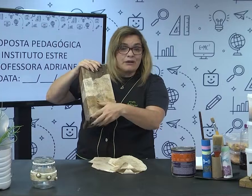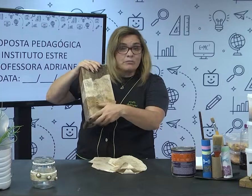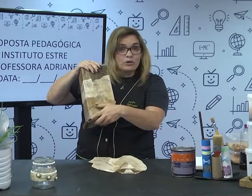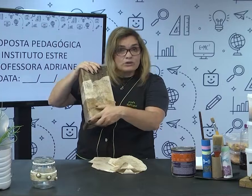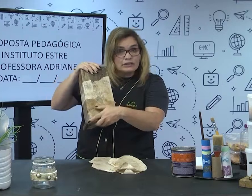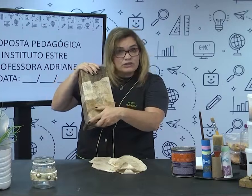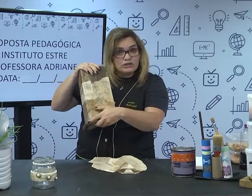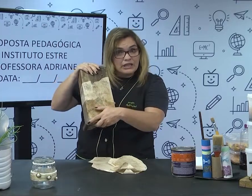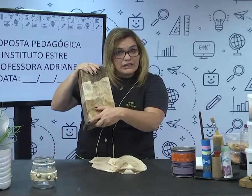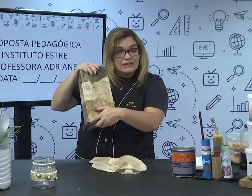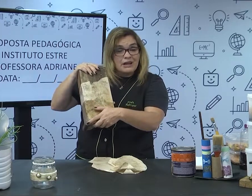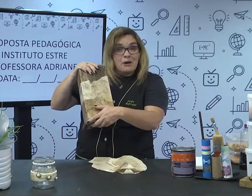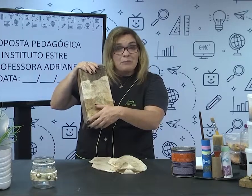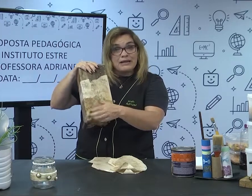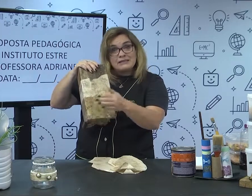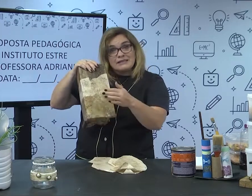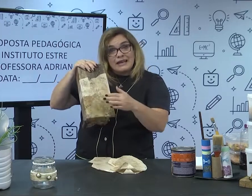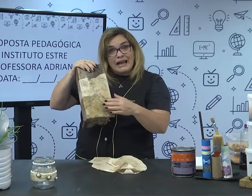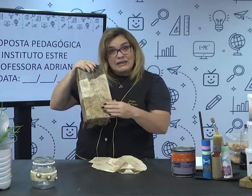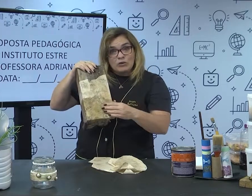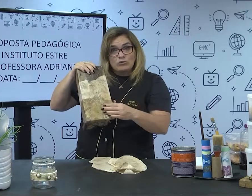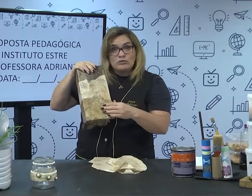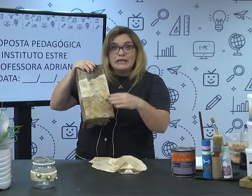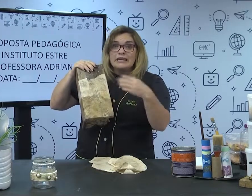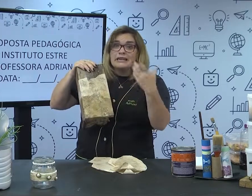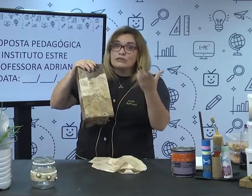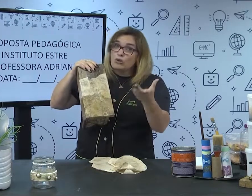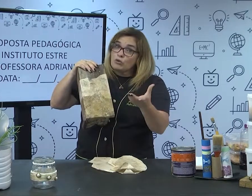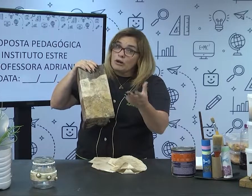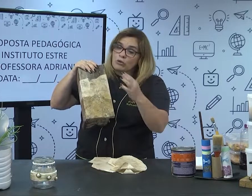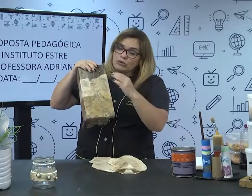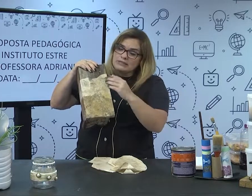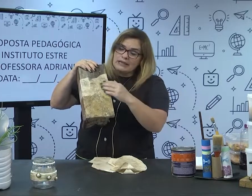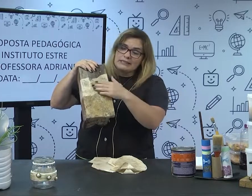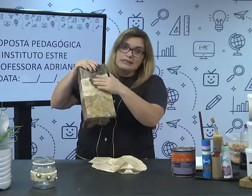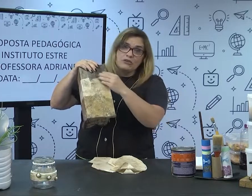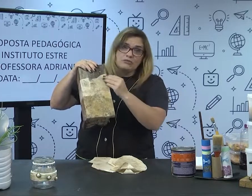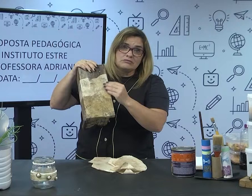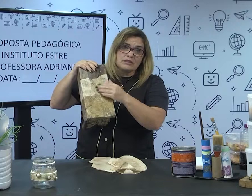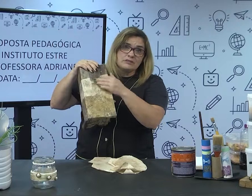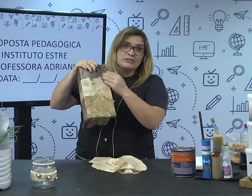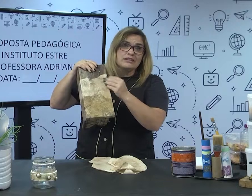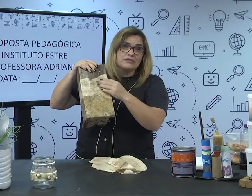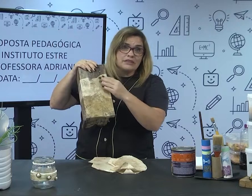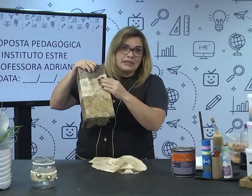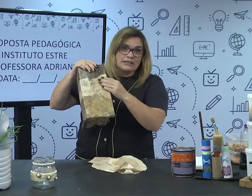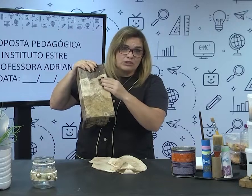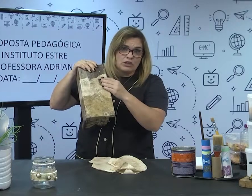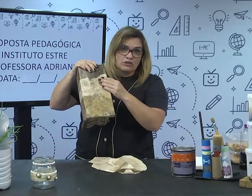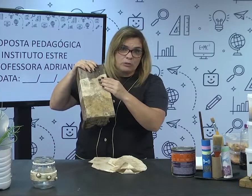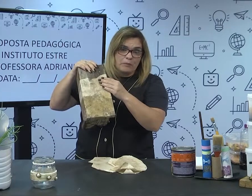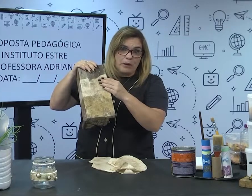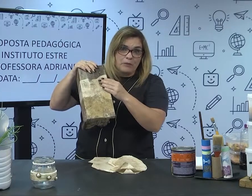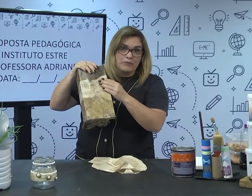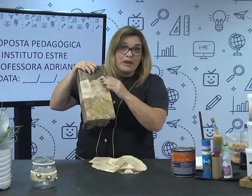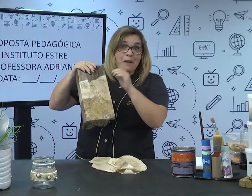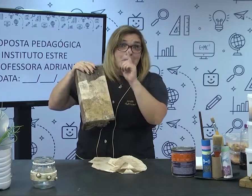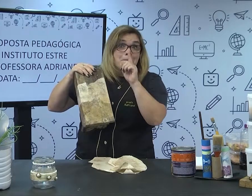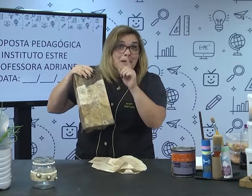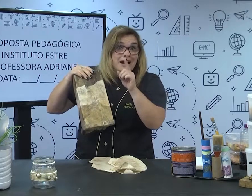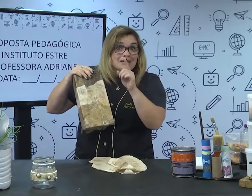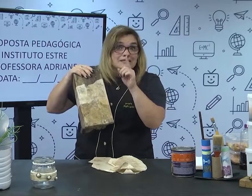verniz, ele vai proteger para que se cair algum líquido, alguma coisa, não interfira aqui no nosso